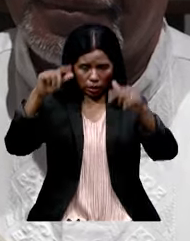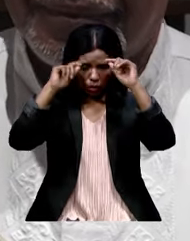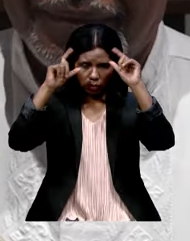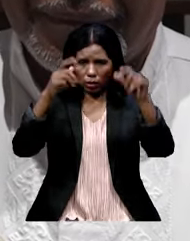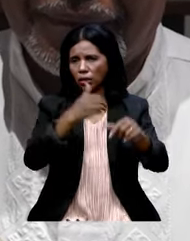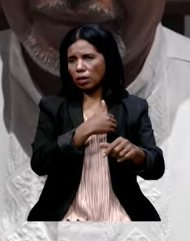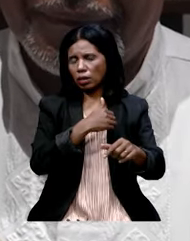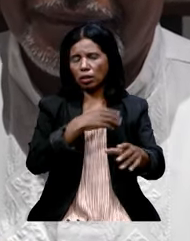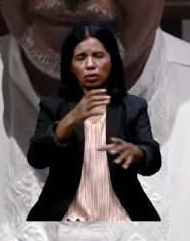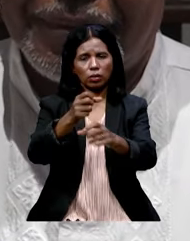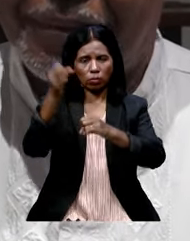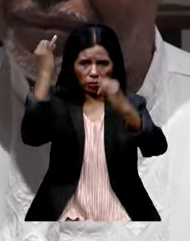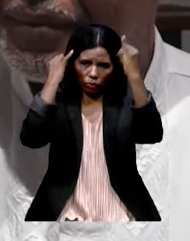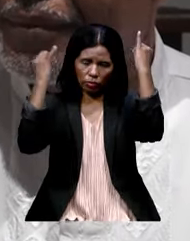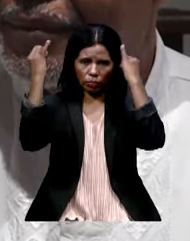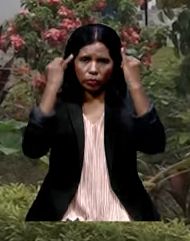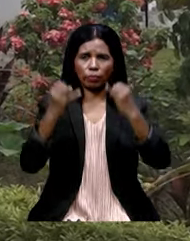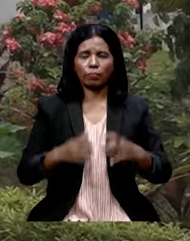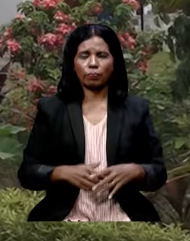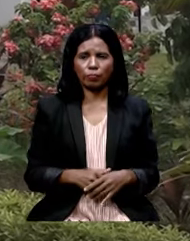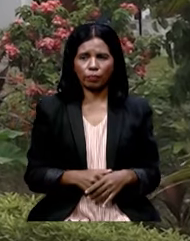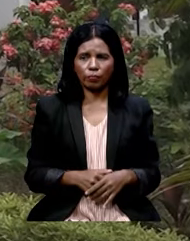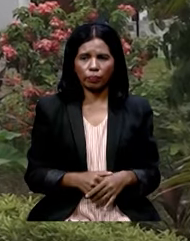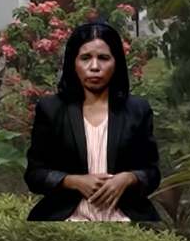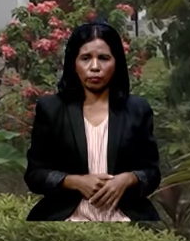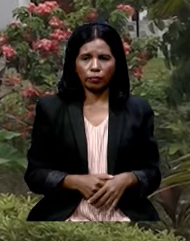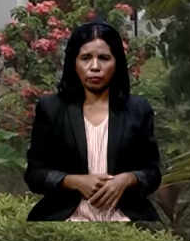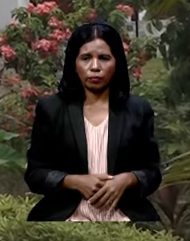se deu que informação. Santina de Jesus, Tito Silva, GMN.